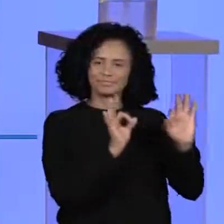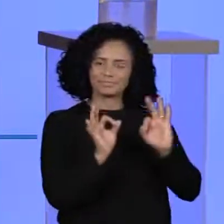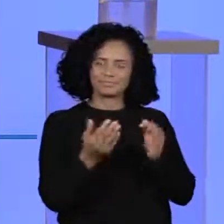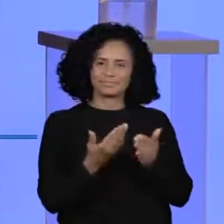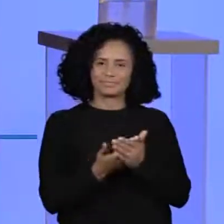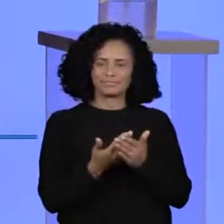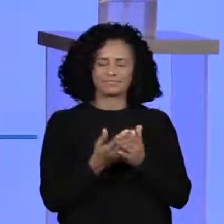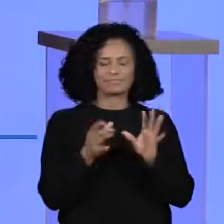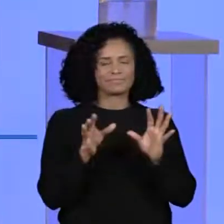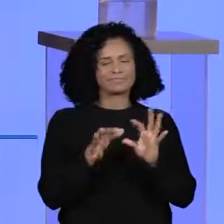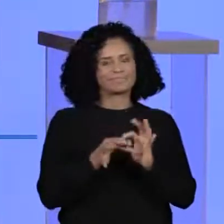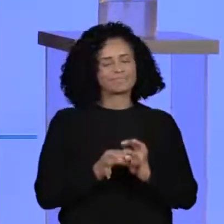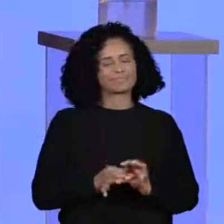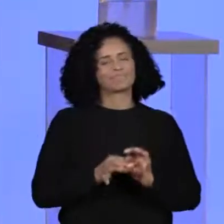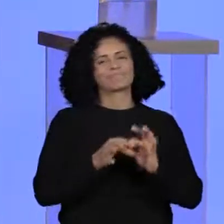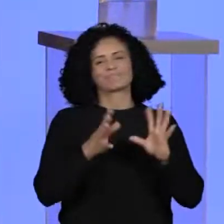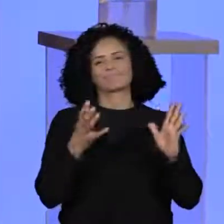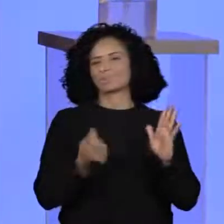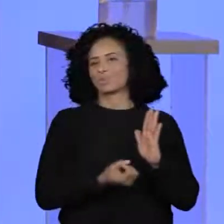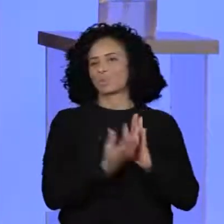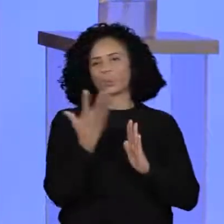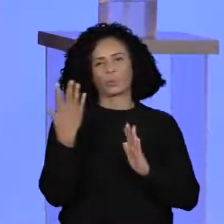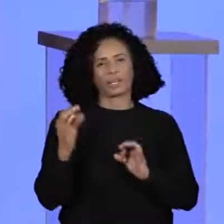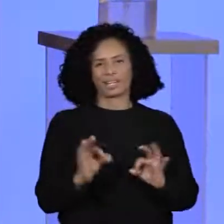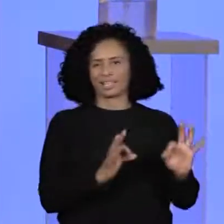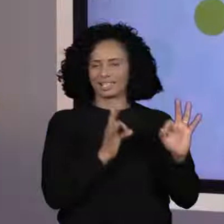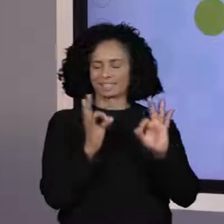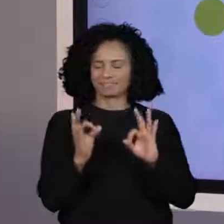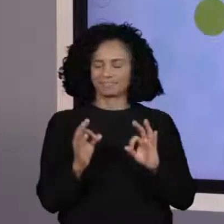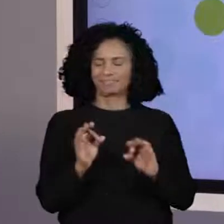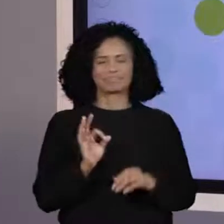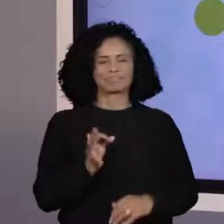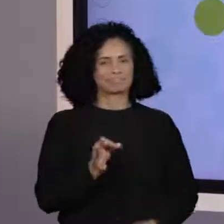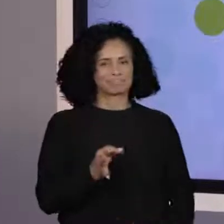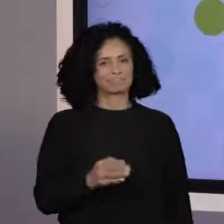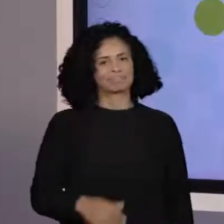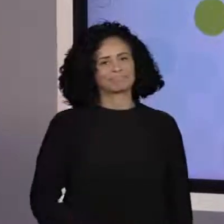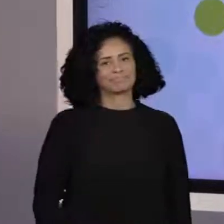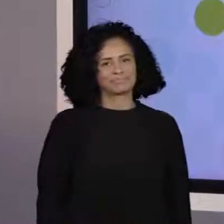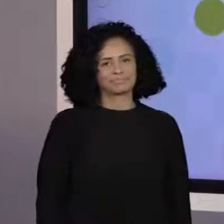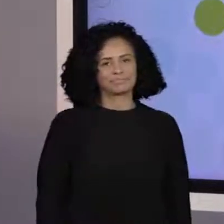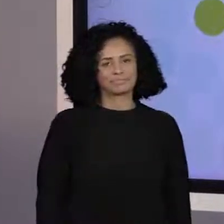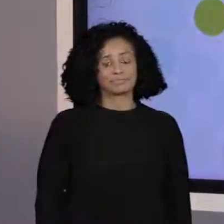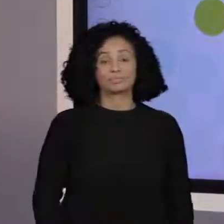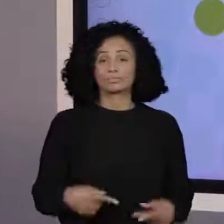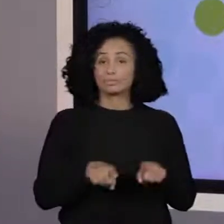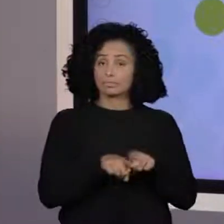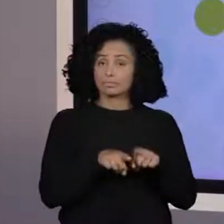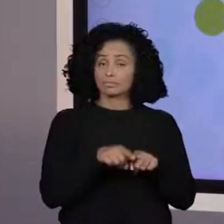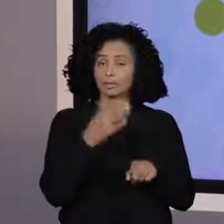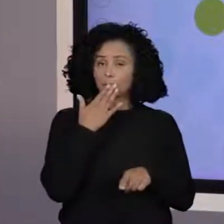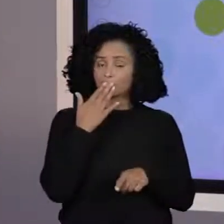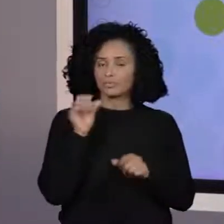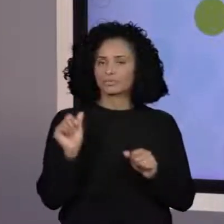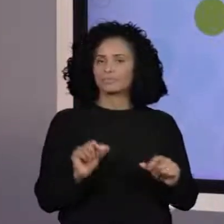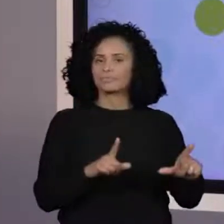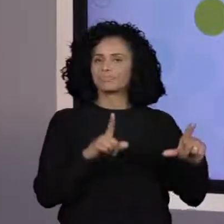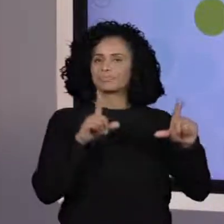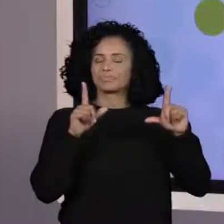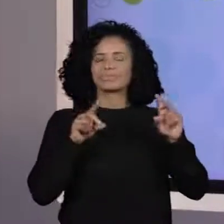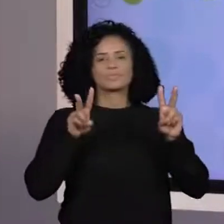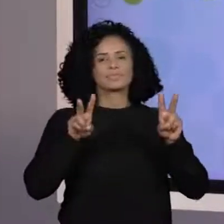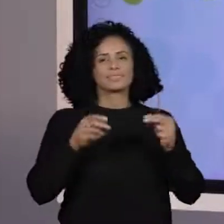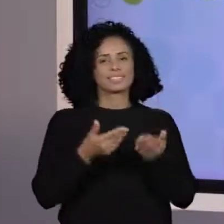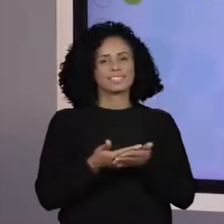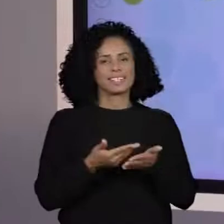para vocês assistirem quantas vezes vocês quiserem. Isso mesmo. E vamos pedir para o oráculo colocar na tela o título